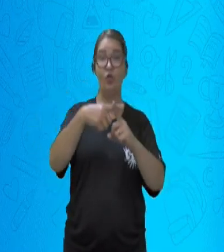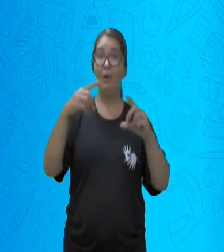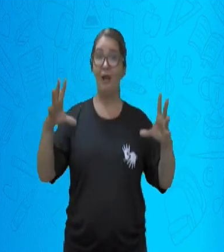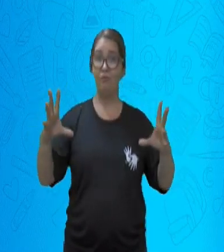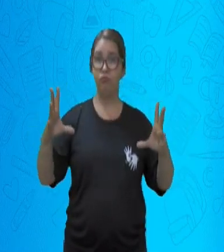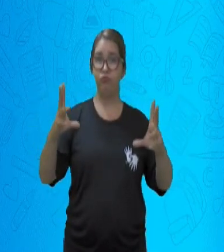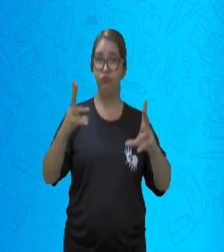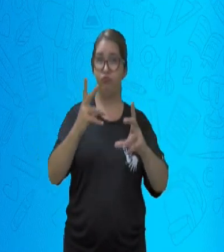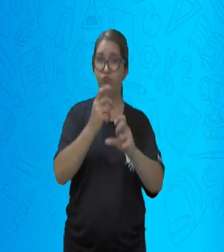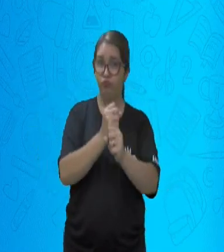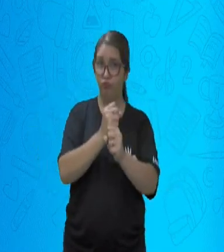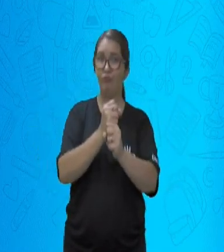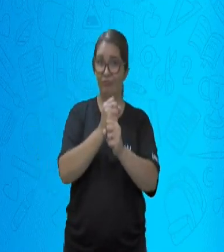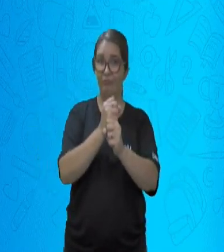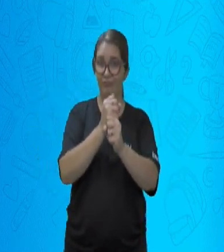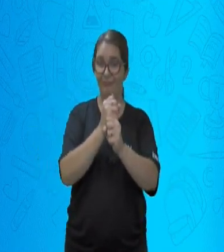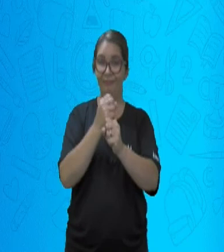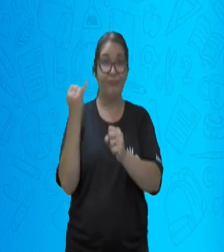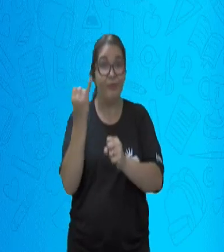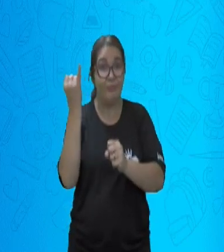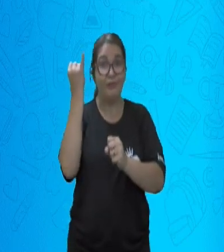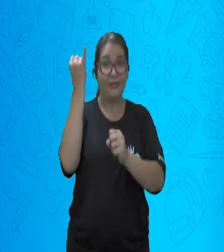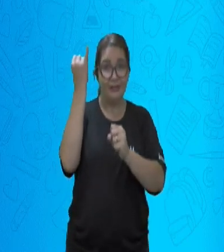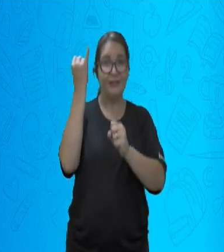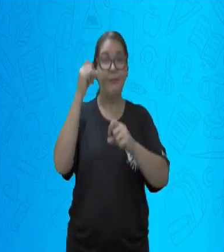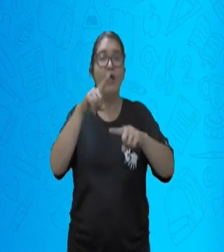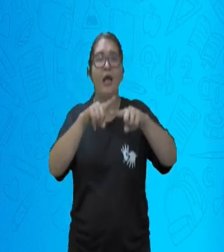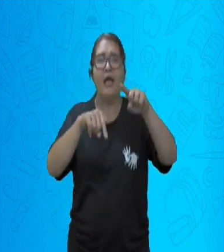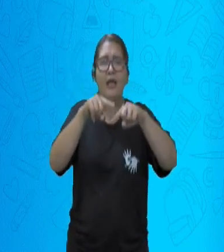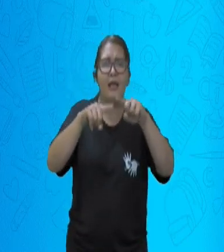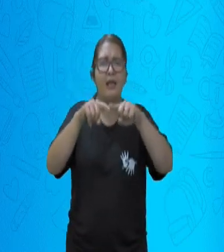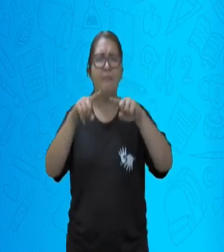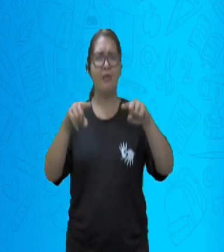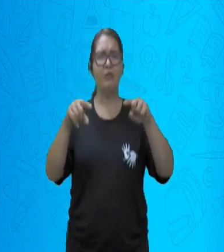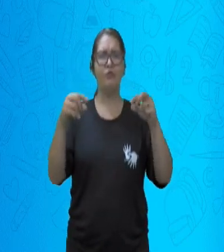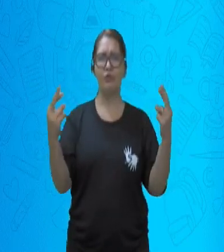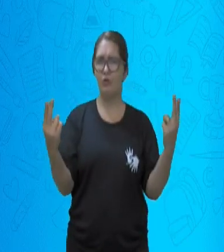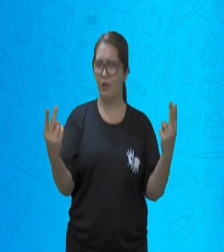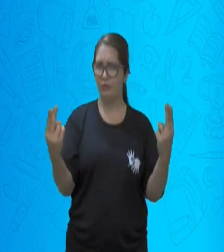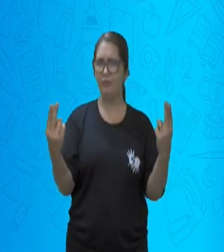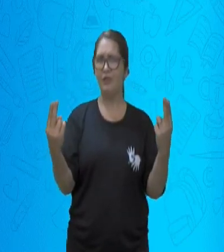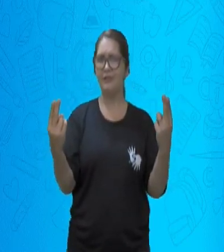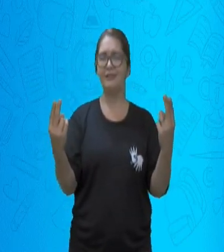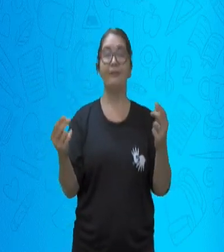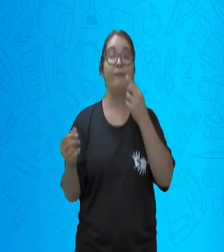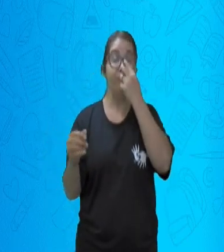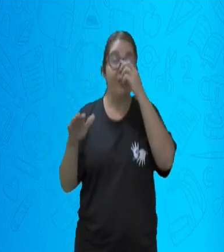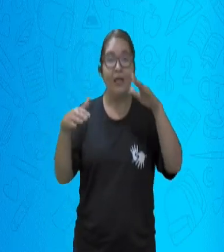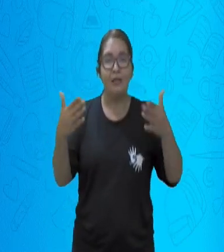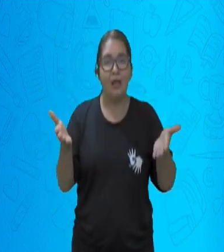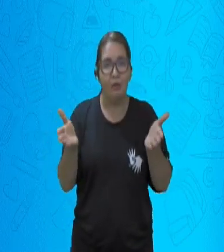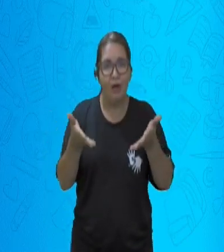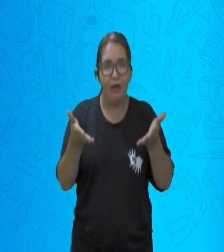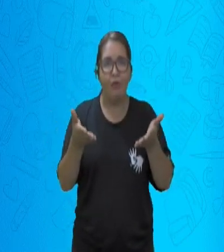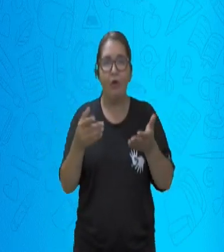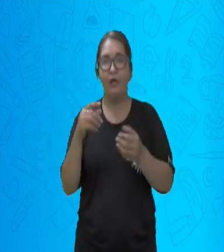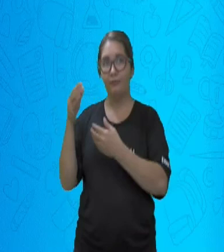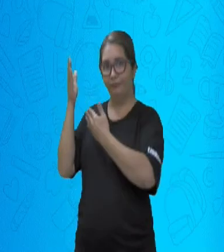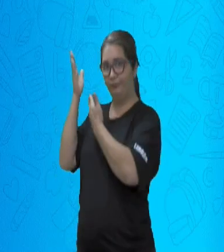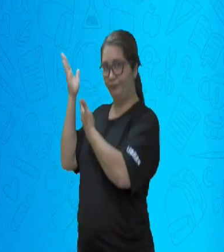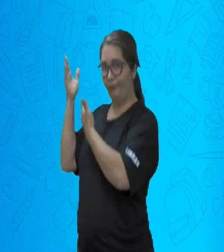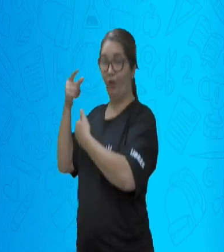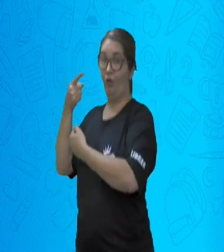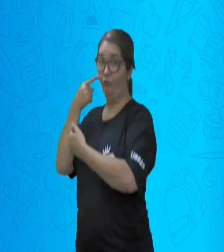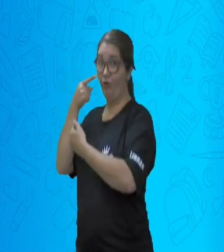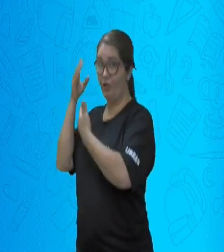subtração. É a operação matemática que retira elementos desse grupo. A gente não vai colocar, a gente vai retirar elementos desse